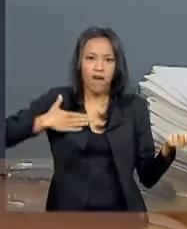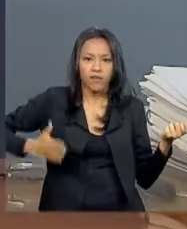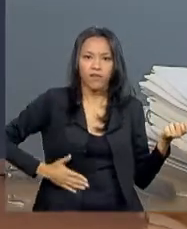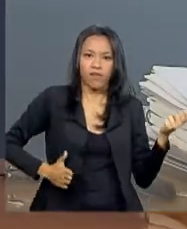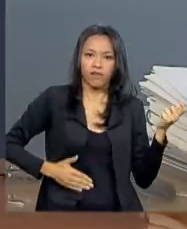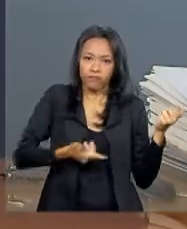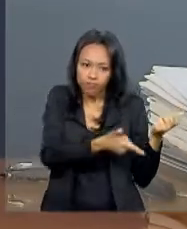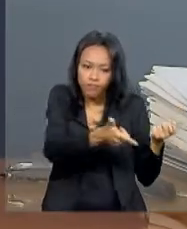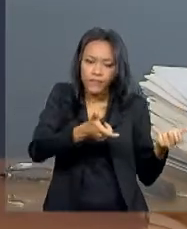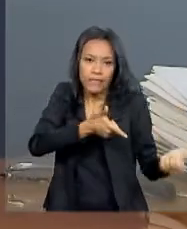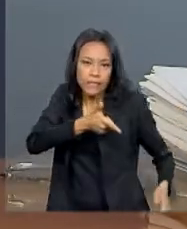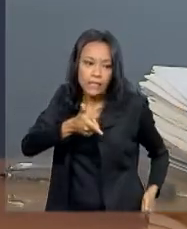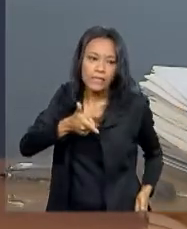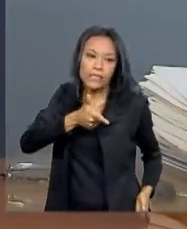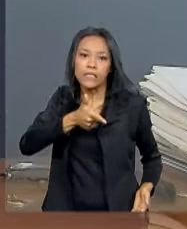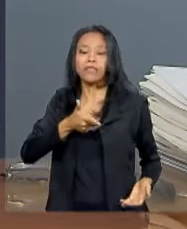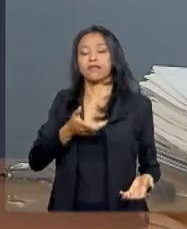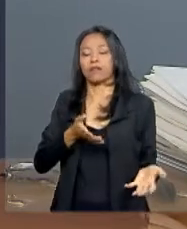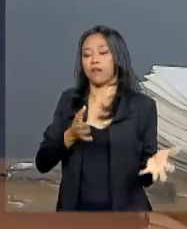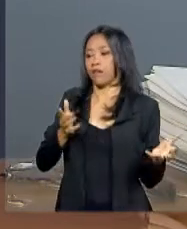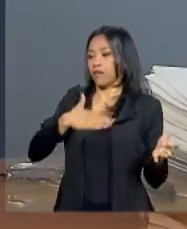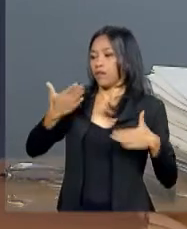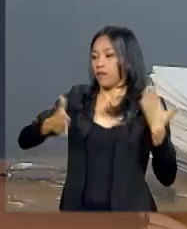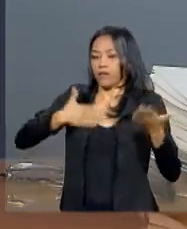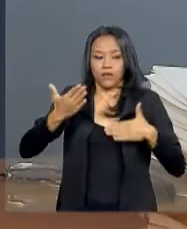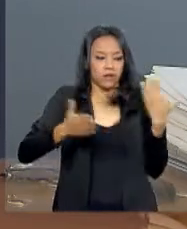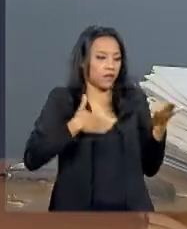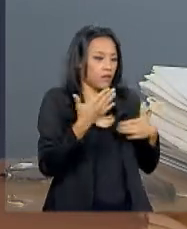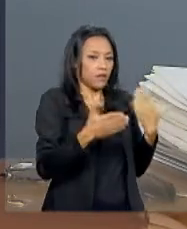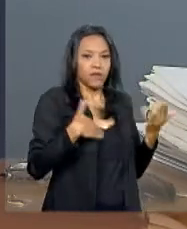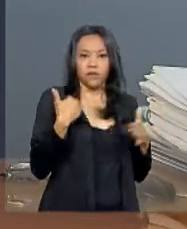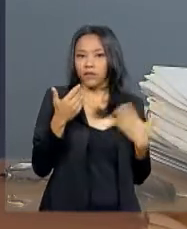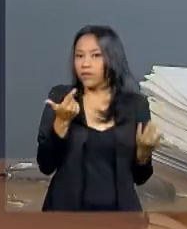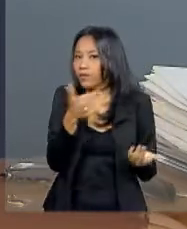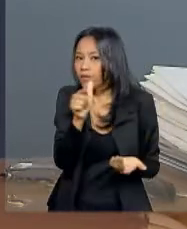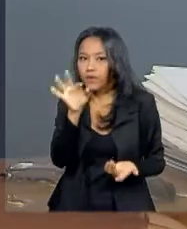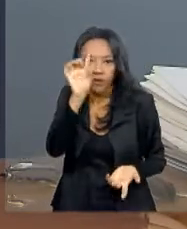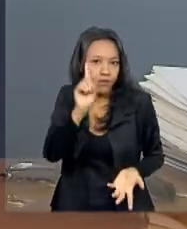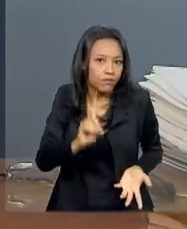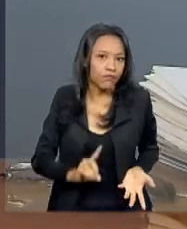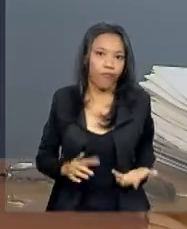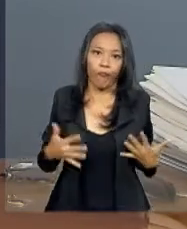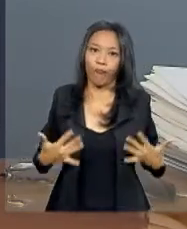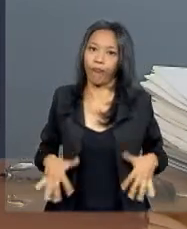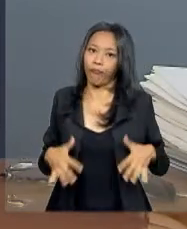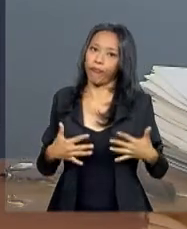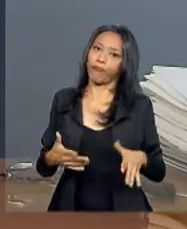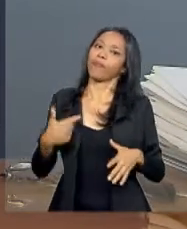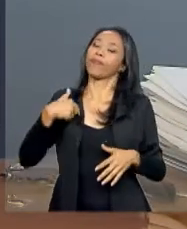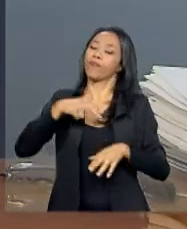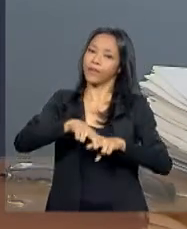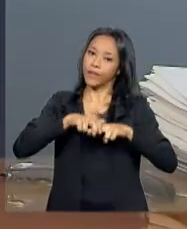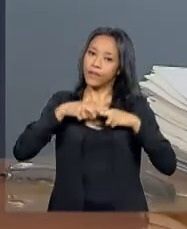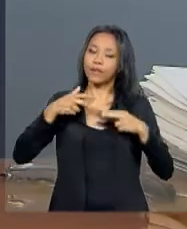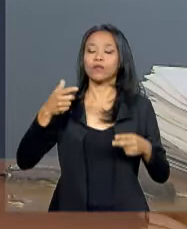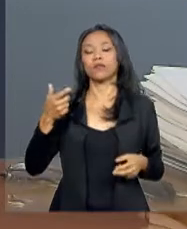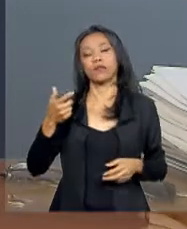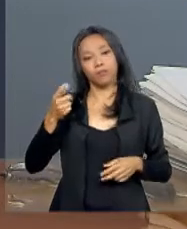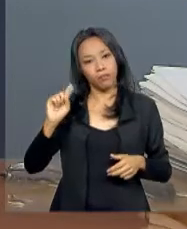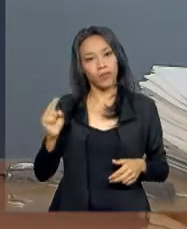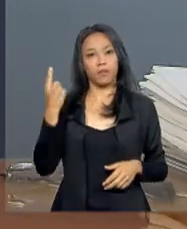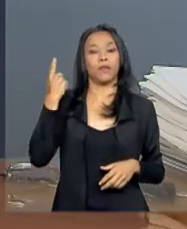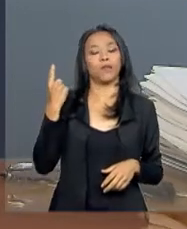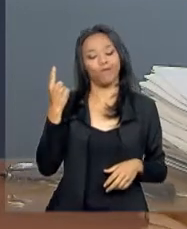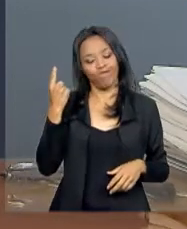mil cariocas viviam em um estado de exceção, onde eles não tinham direitos e garantias constitucionais. Isso tudo levou, então, primeiramente,